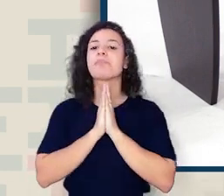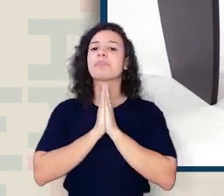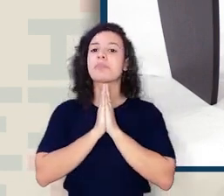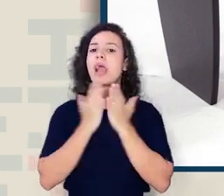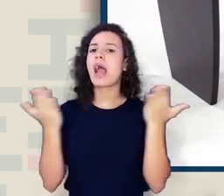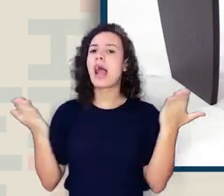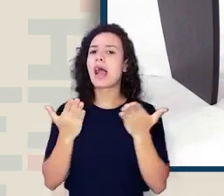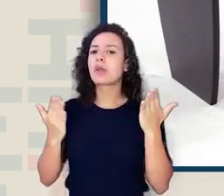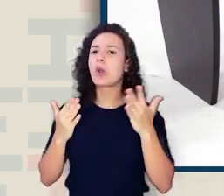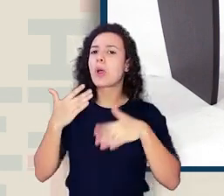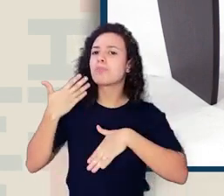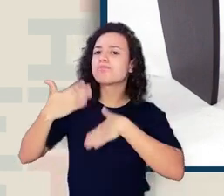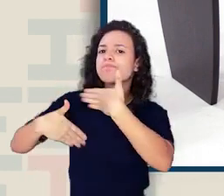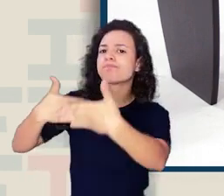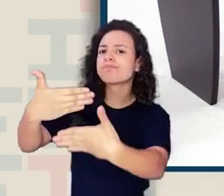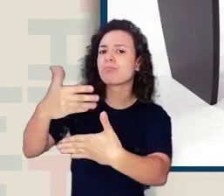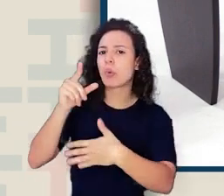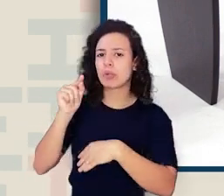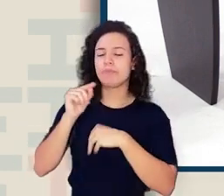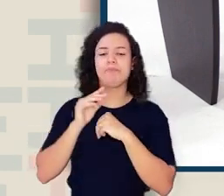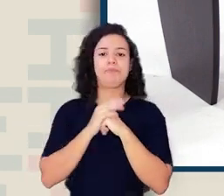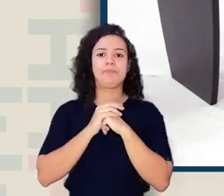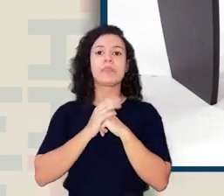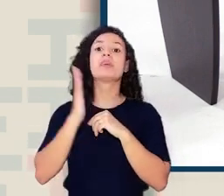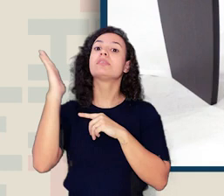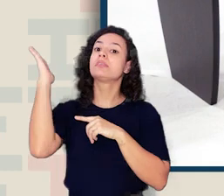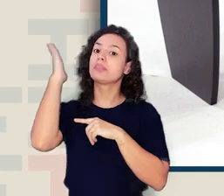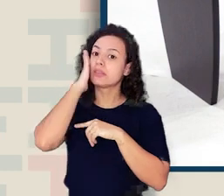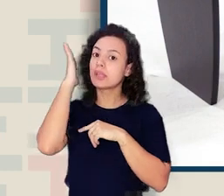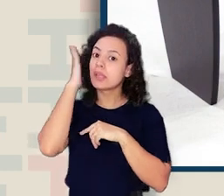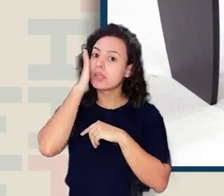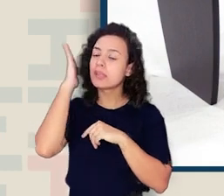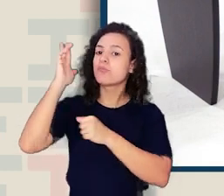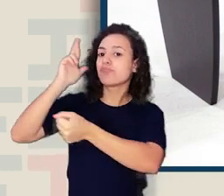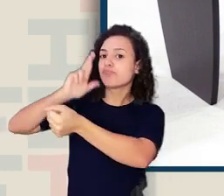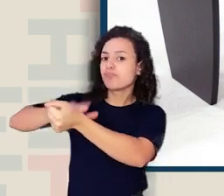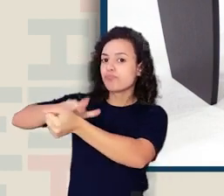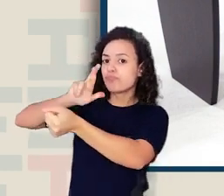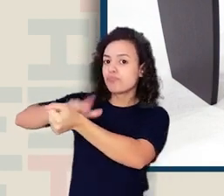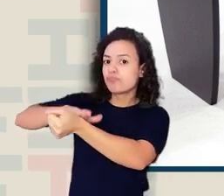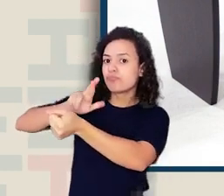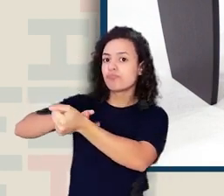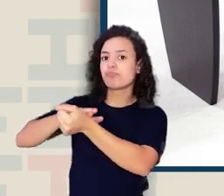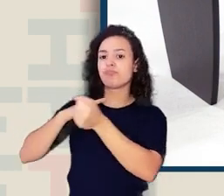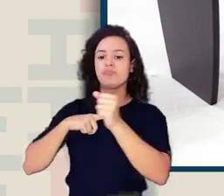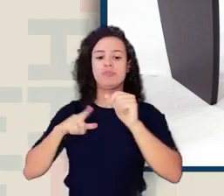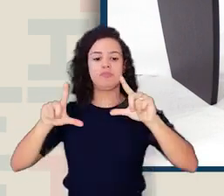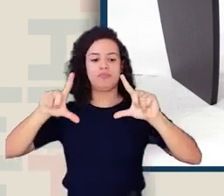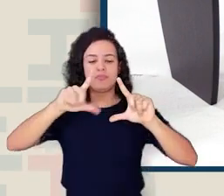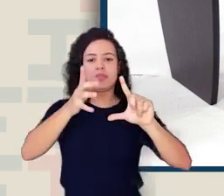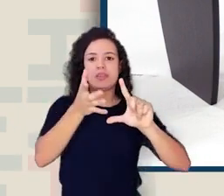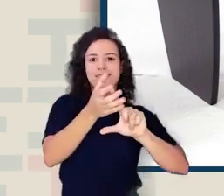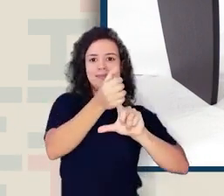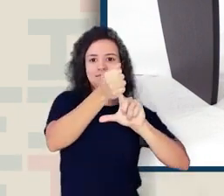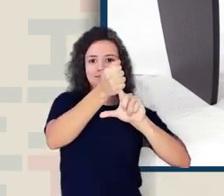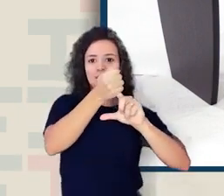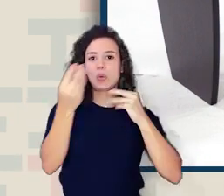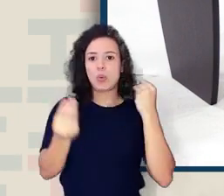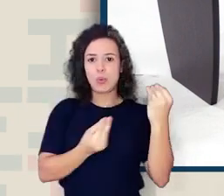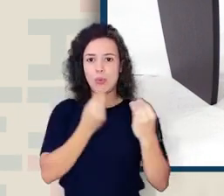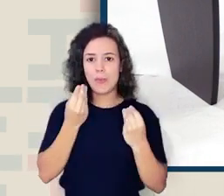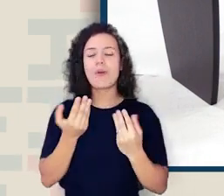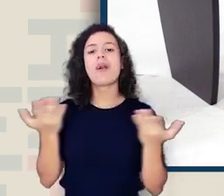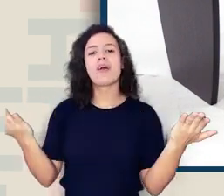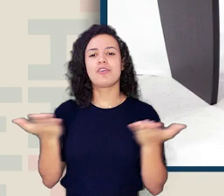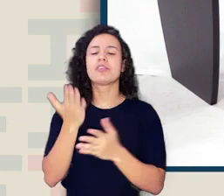Muito bem. O que a gente pode avançar agora nesse sentido? Uma vez eu entendendo esse toque, a maneira como eu seguro esse meu